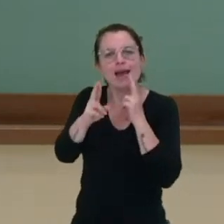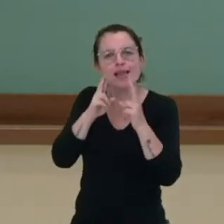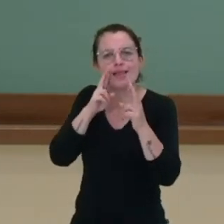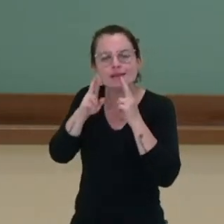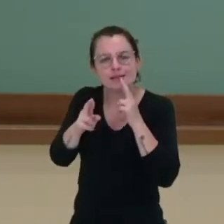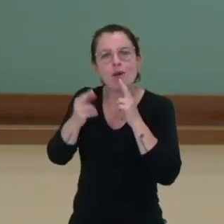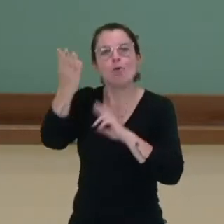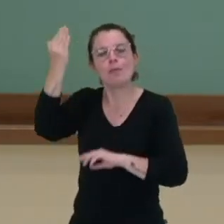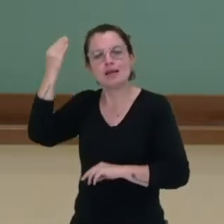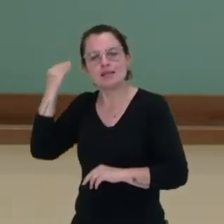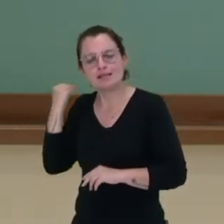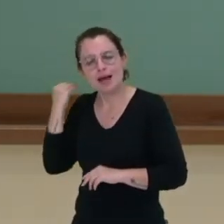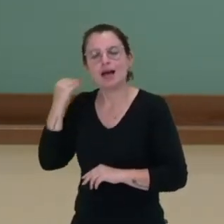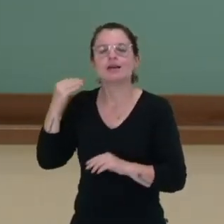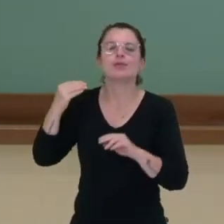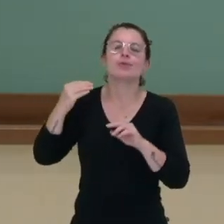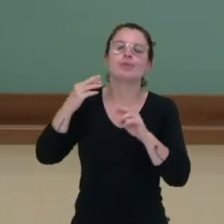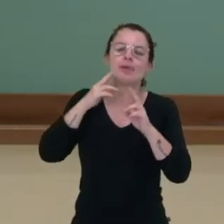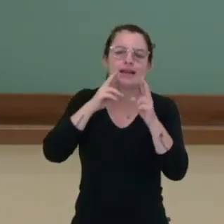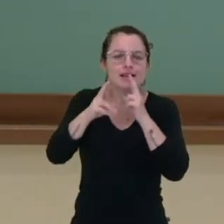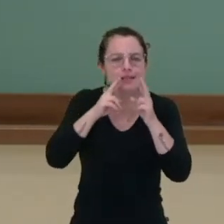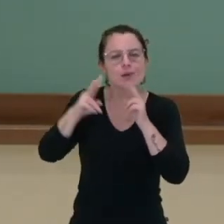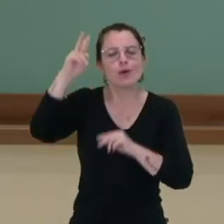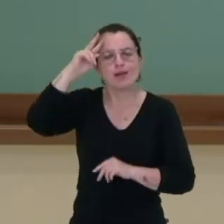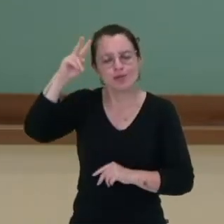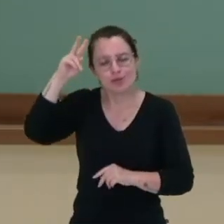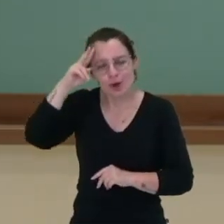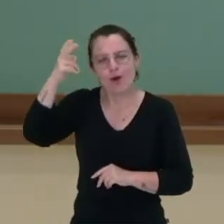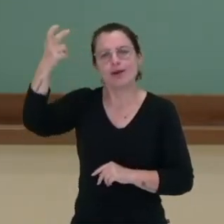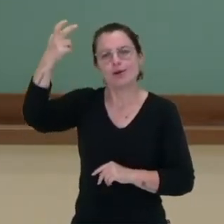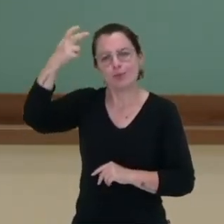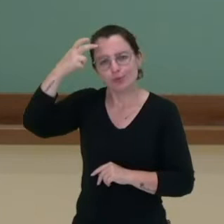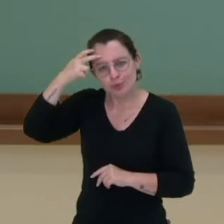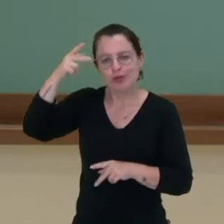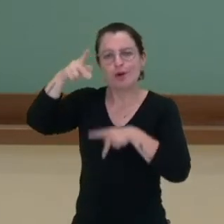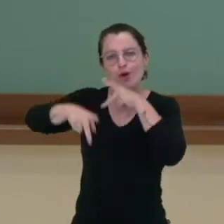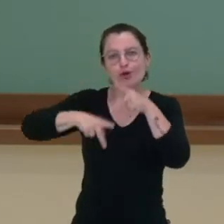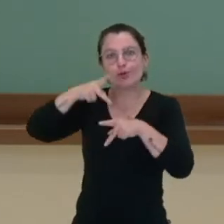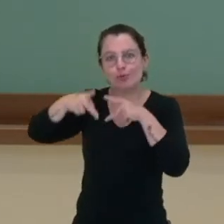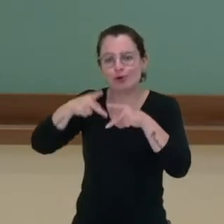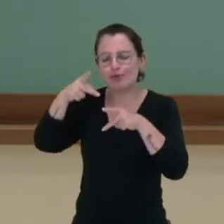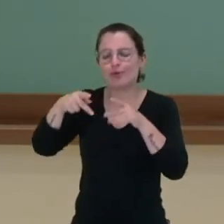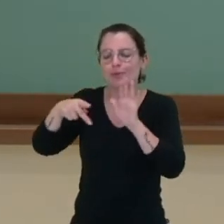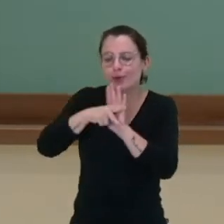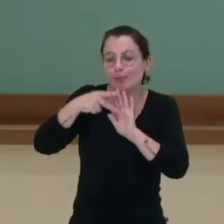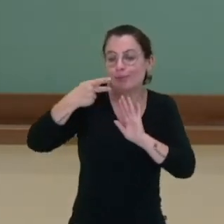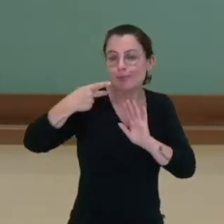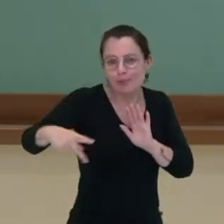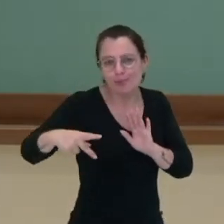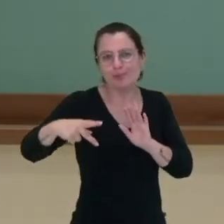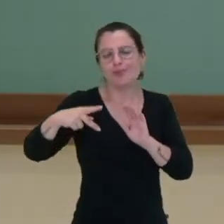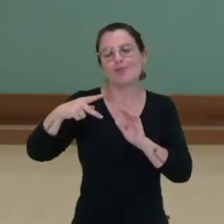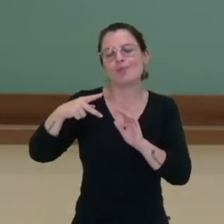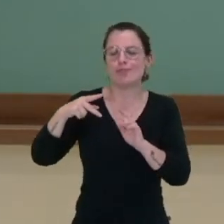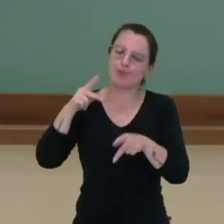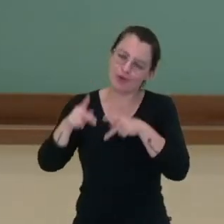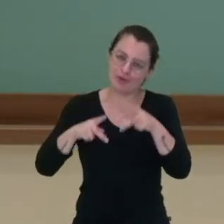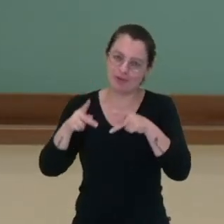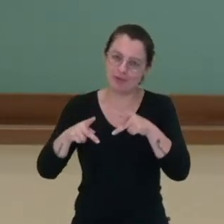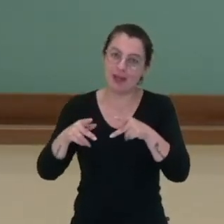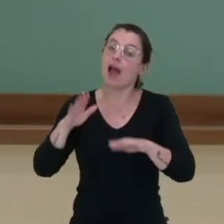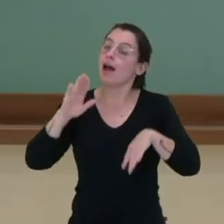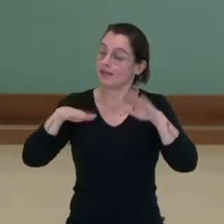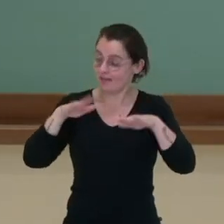com a historicidade, com a cultura do povo no qual esse mito, ou talvez chamado de lenda por algumas